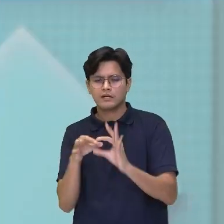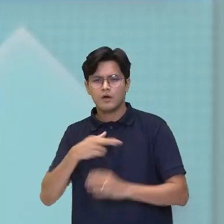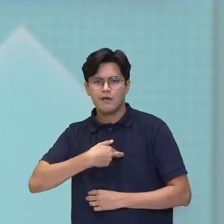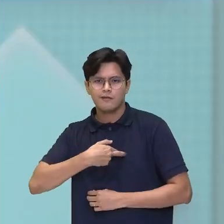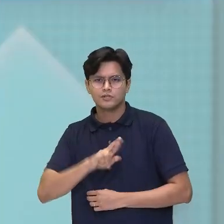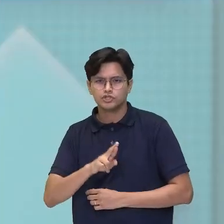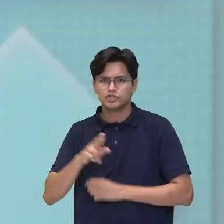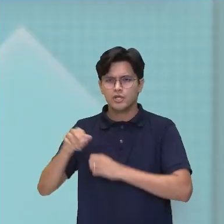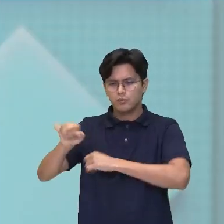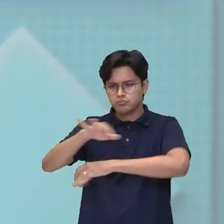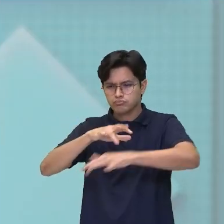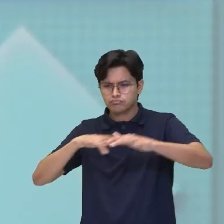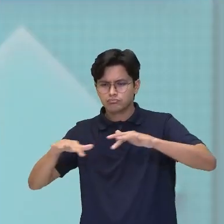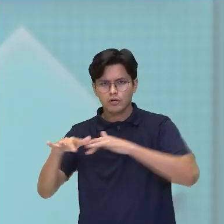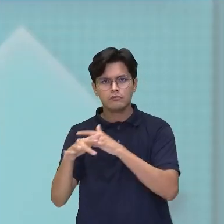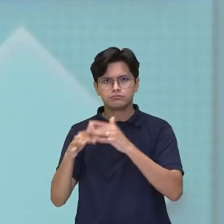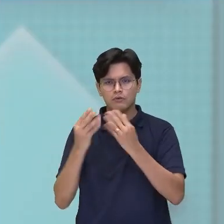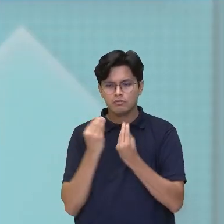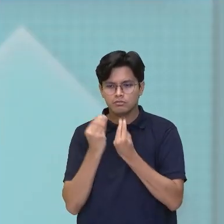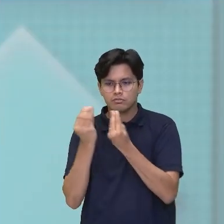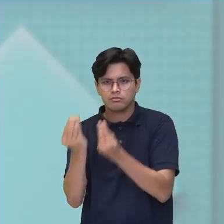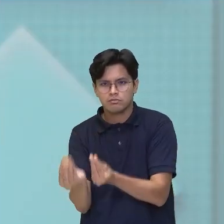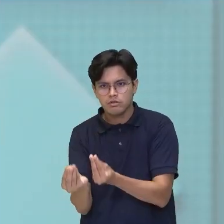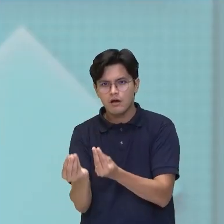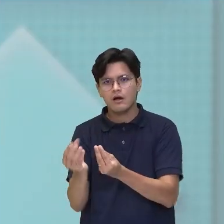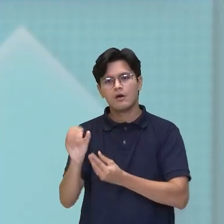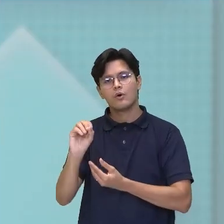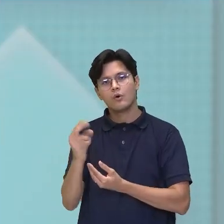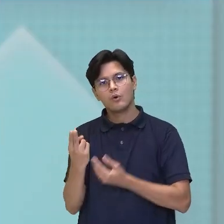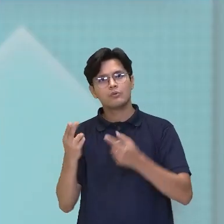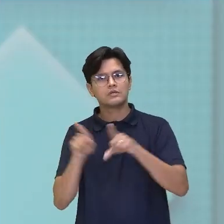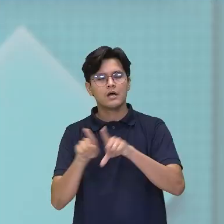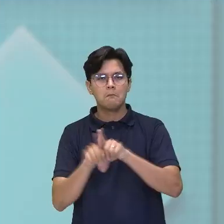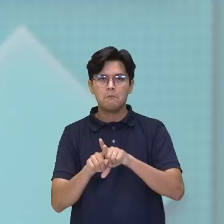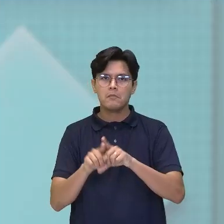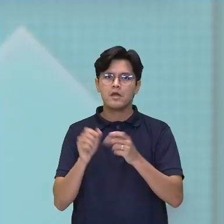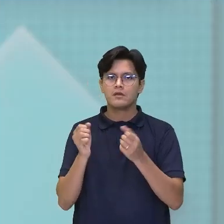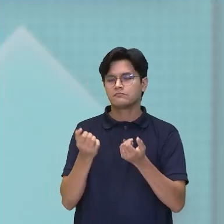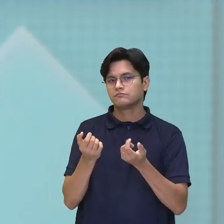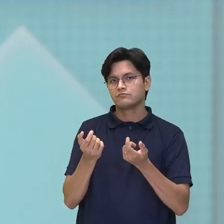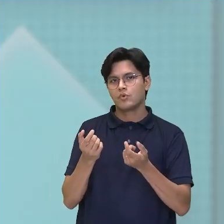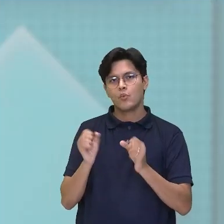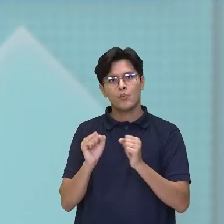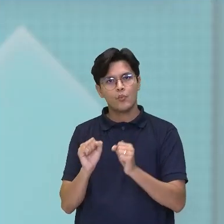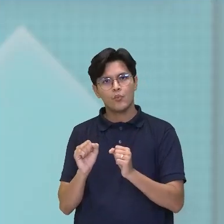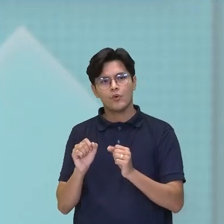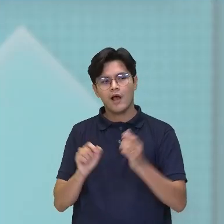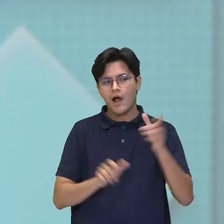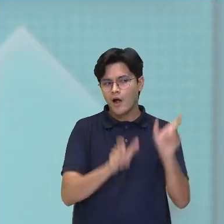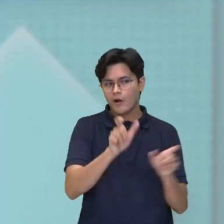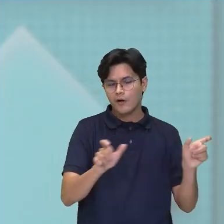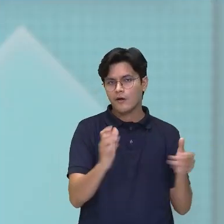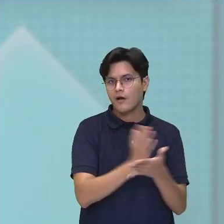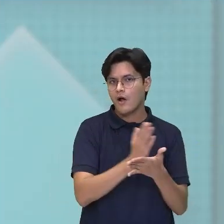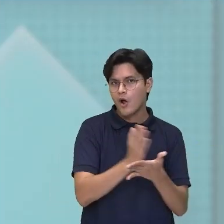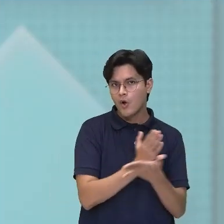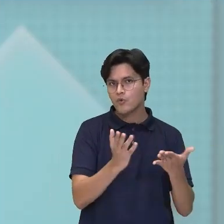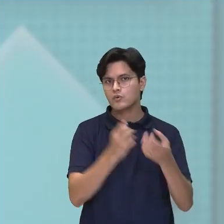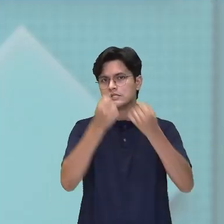fazer oferendas, mas outros dizem que era uma forma também de sobrevivência, porque ali